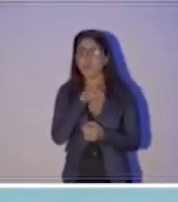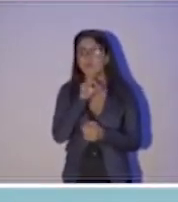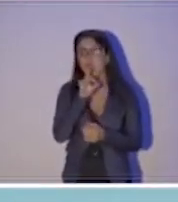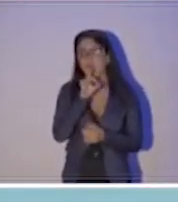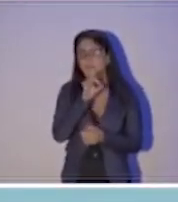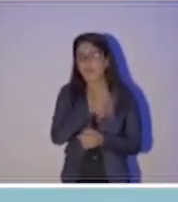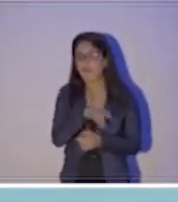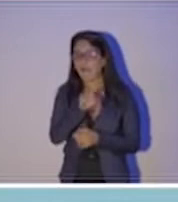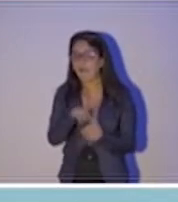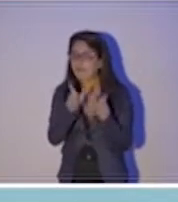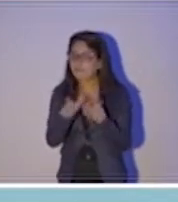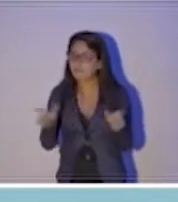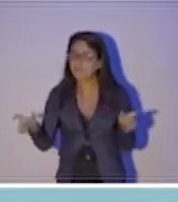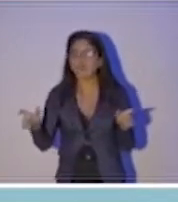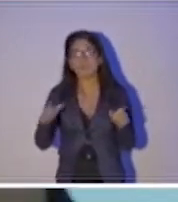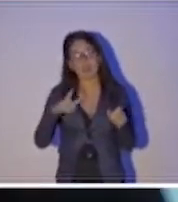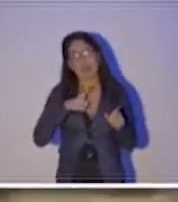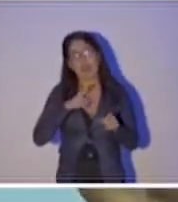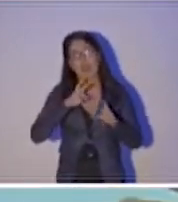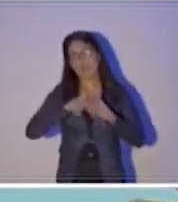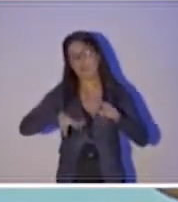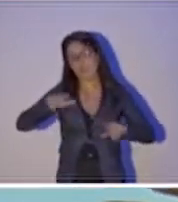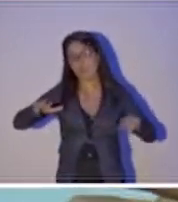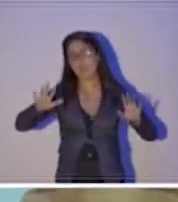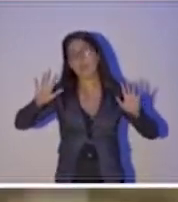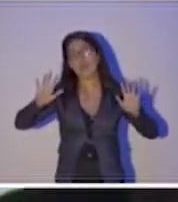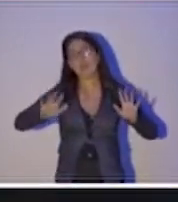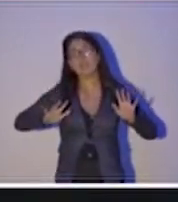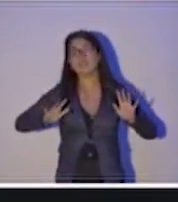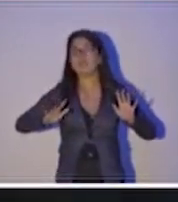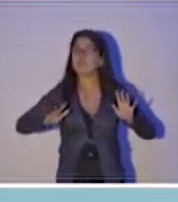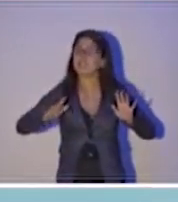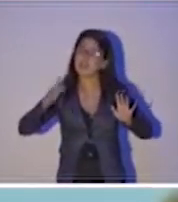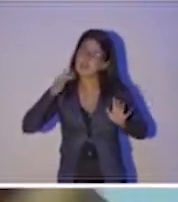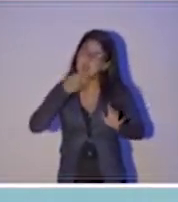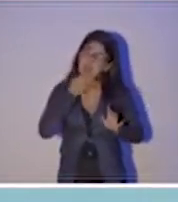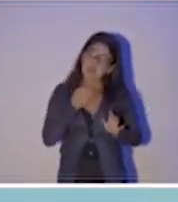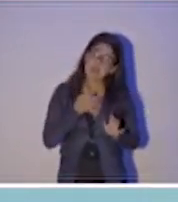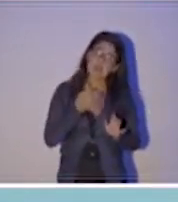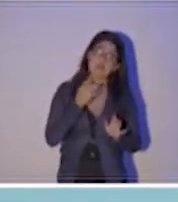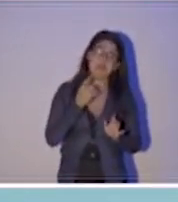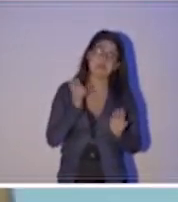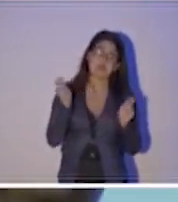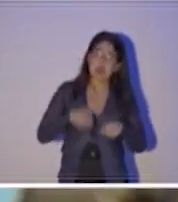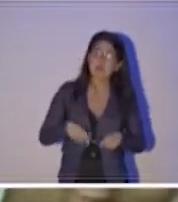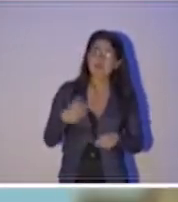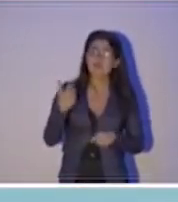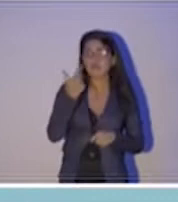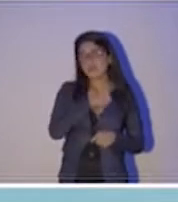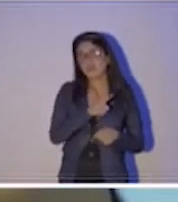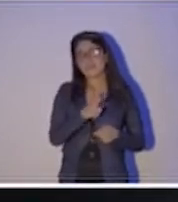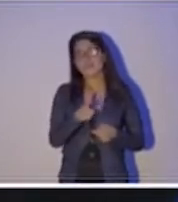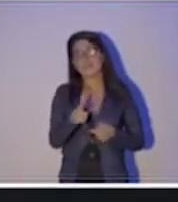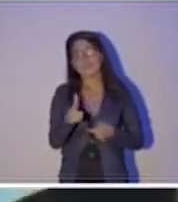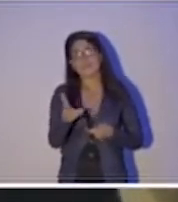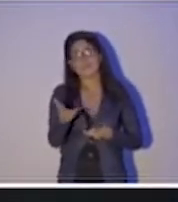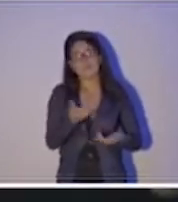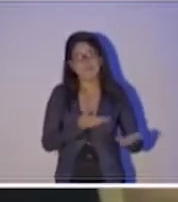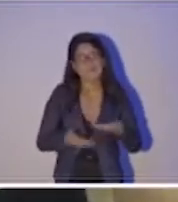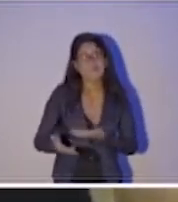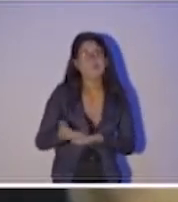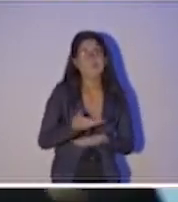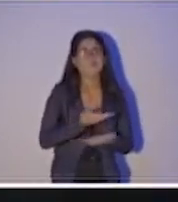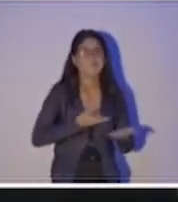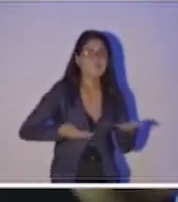educador, mas poderia haver uma maior unidade, ou para usar uma palavra extremamente necessária que está sendo